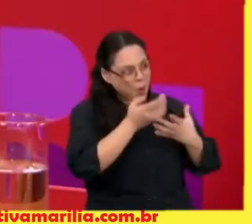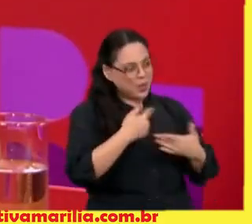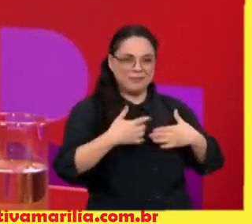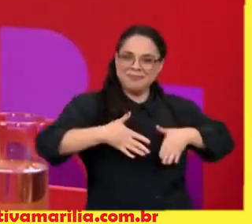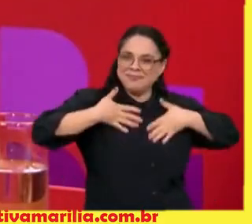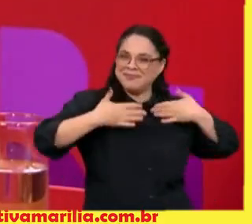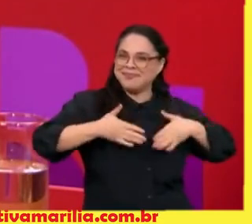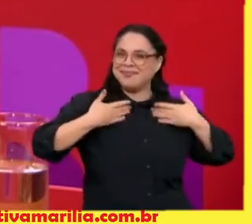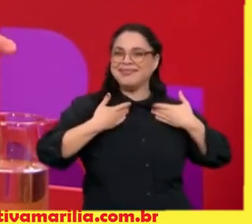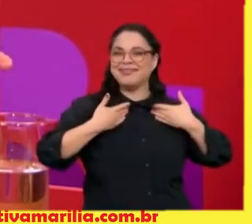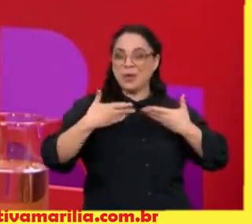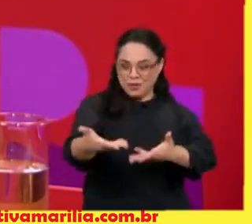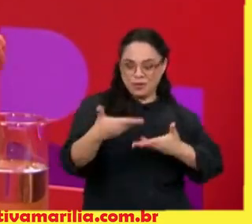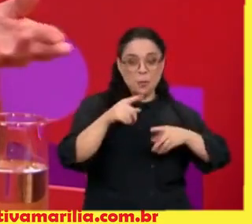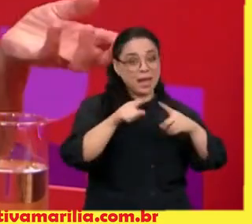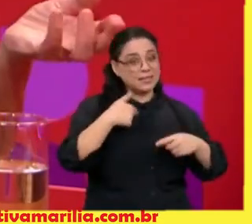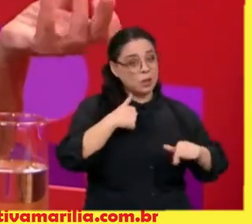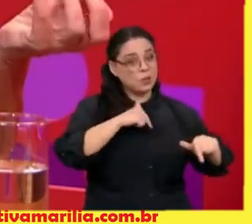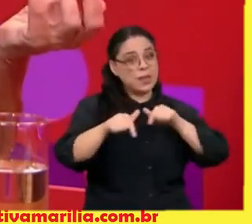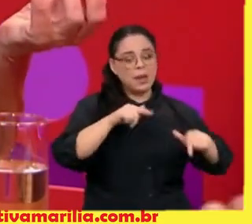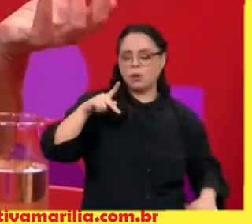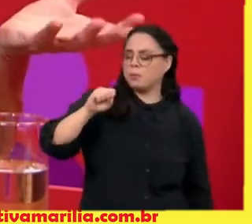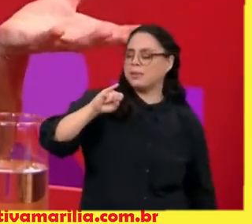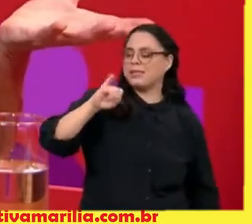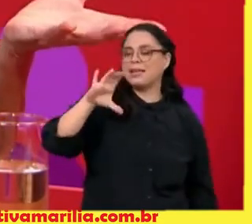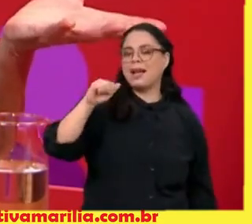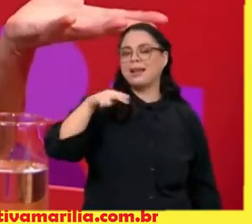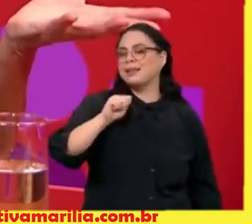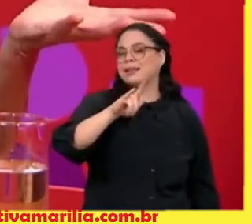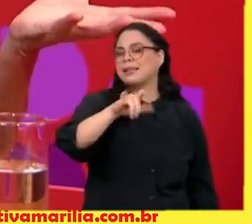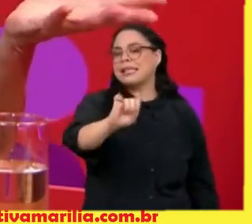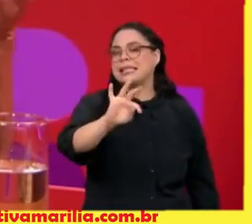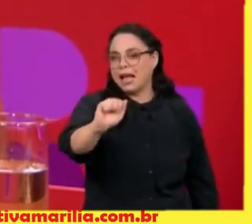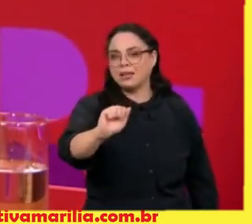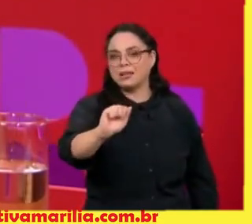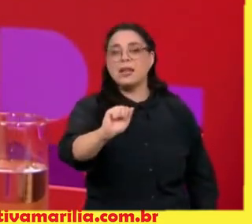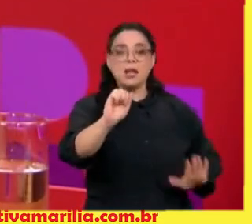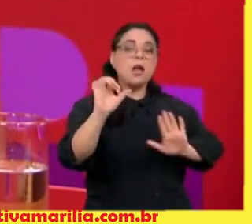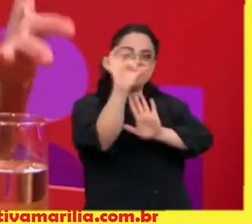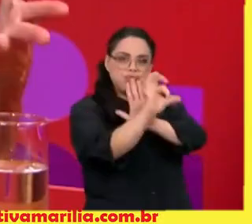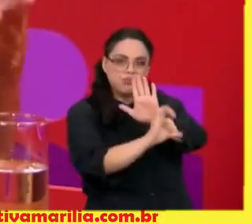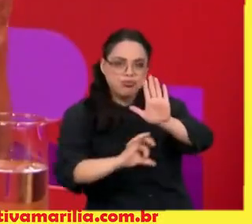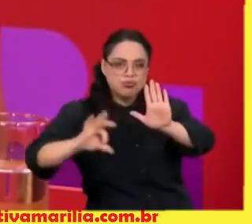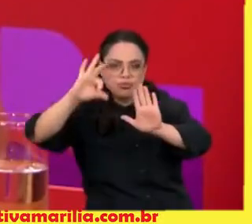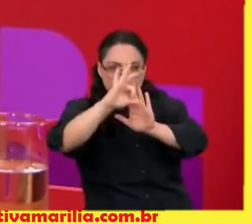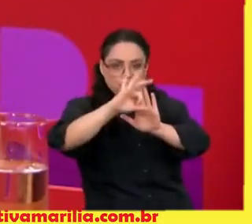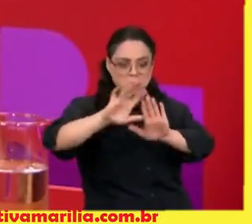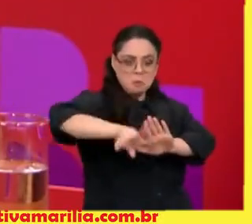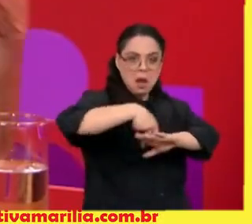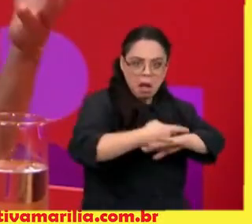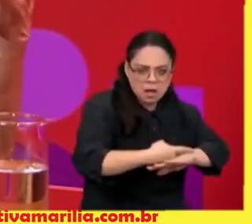convidada, mas eu sou psicanalista. E psicanalista não tem como ajudar nem a lavrar a terra, nem